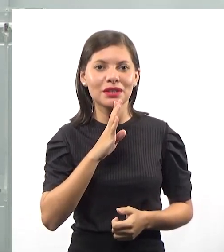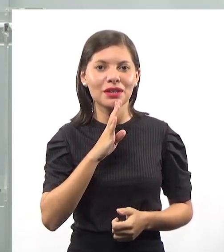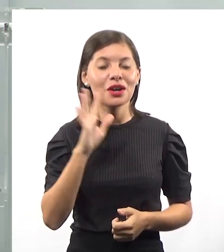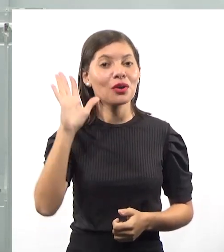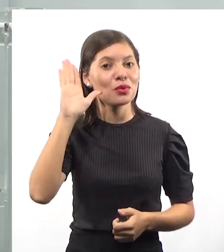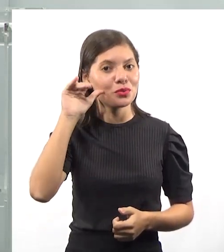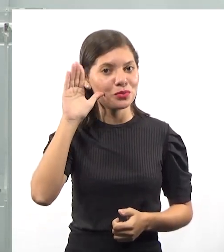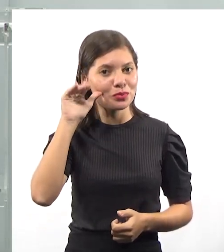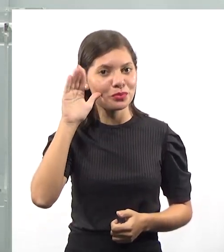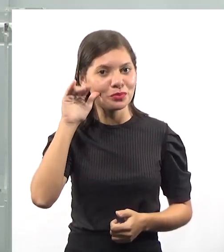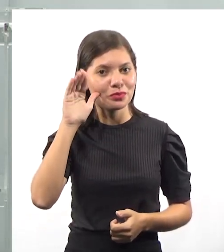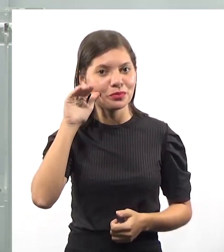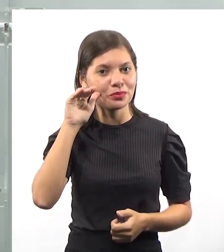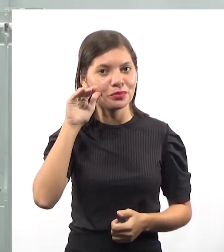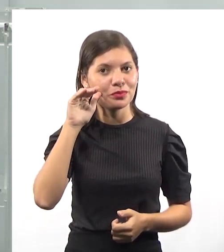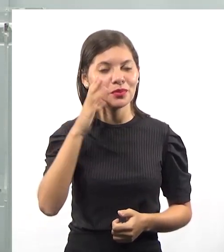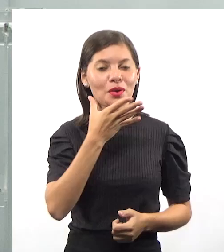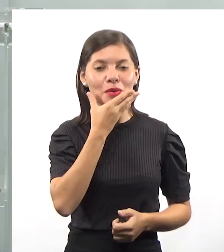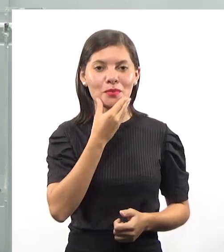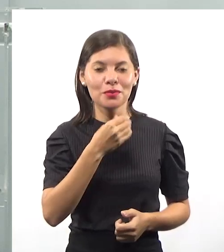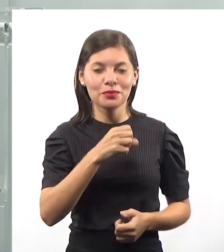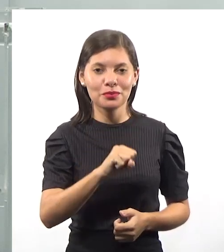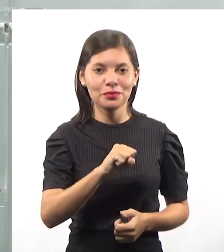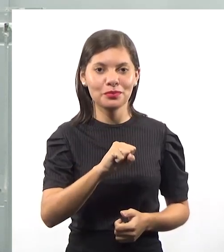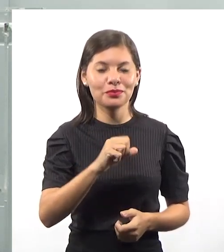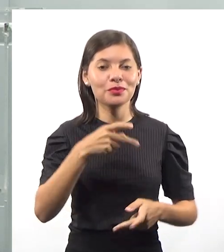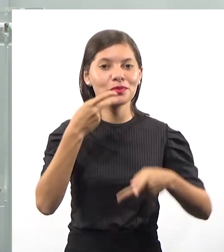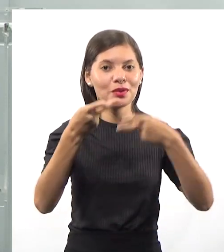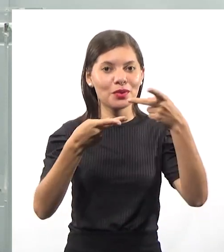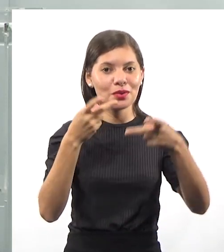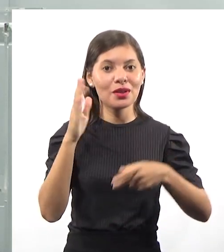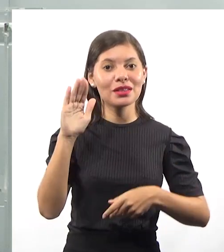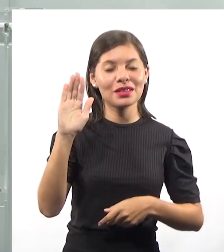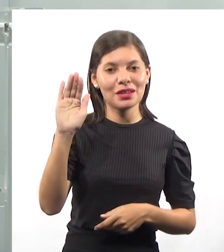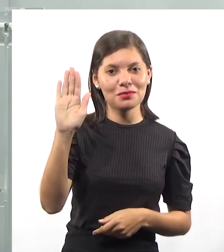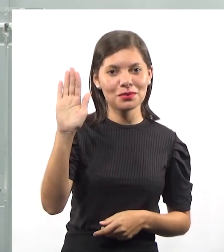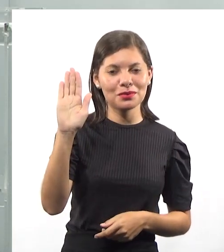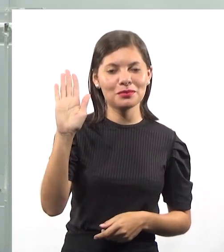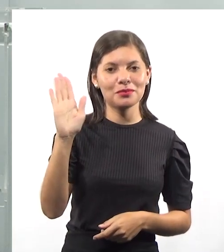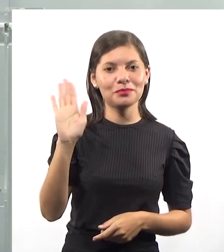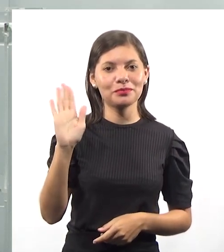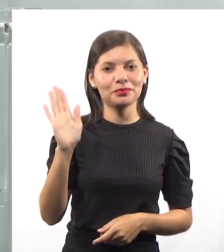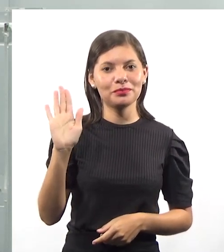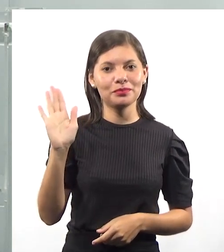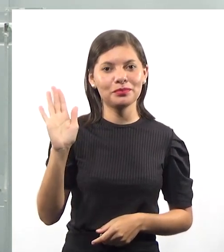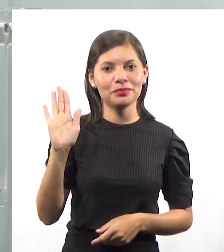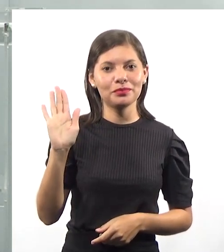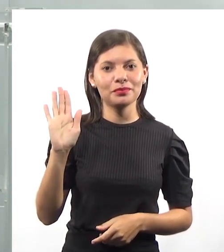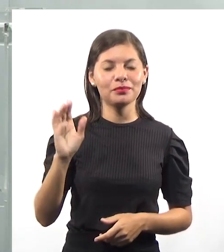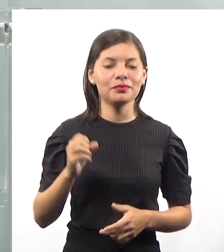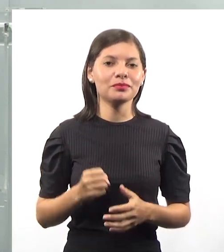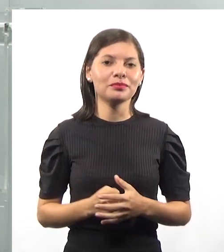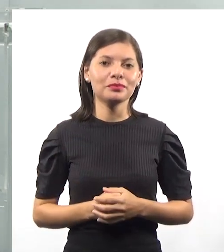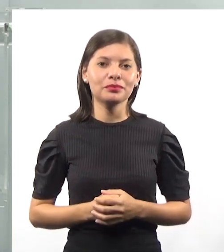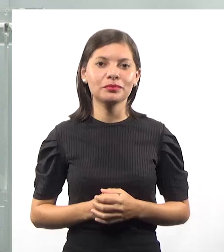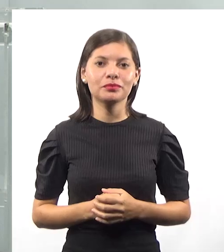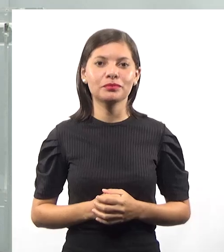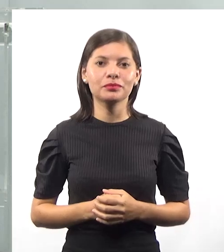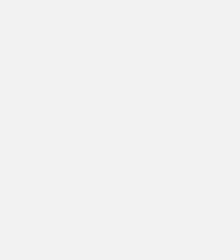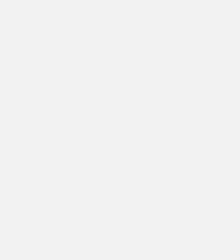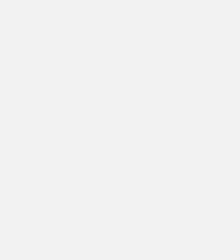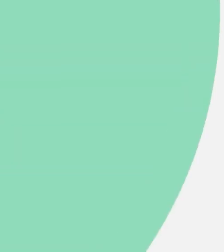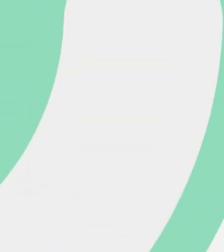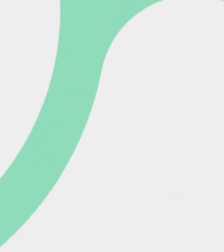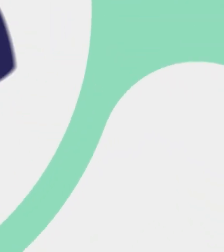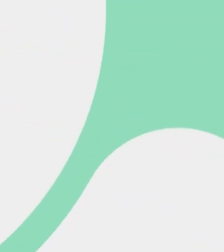mais. Então, curiose-se, como dizia Paulo Freire. E até a próxima. Bonanças!